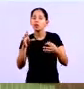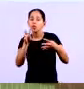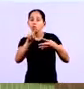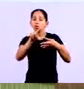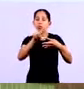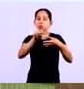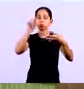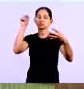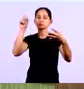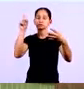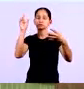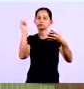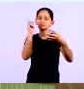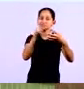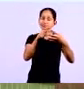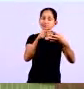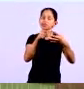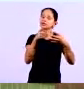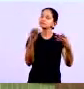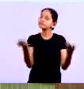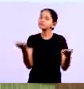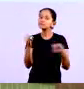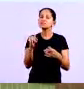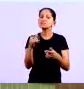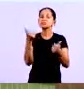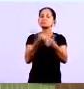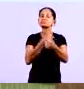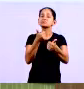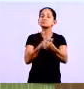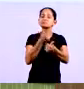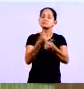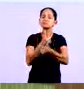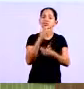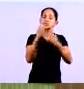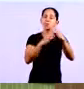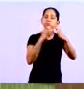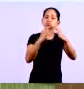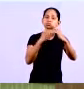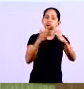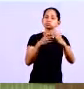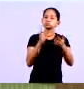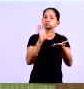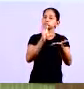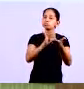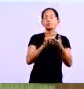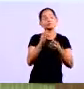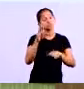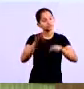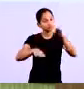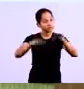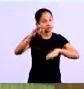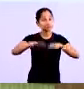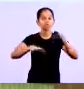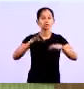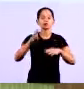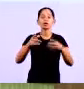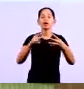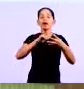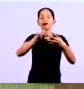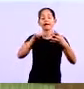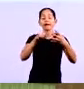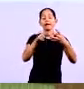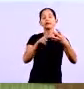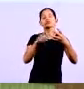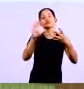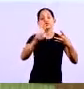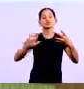obrigado, que se a empresa não é obrigada, por que ela está lá? Será que ela só lucra aquele percentual? Então, o lucro real tem isso. O lucro presumido geral